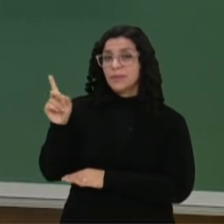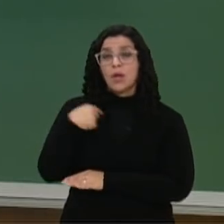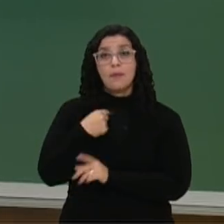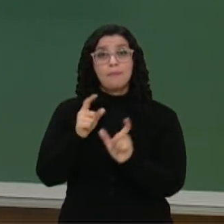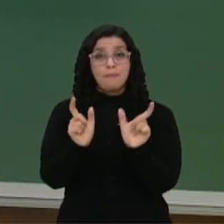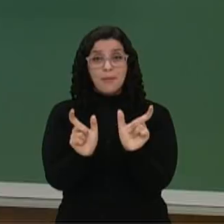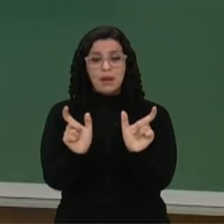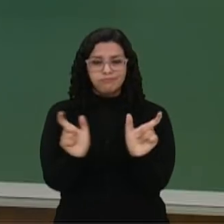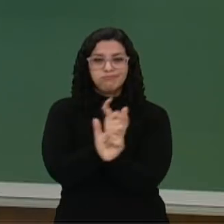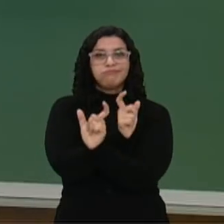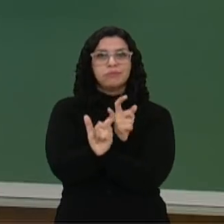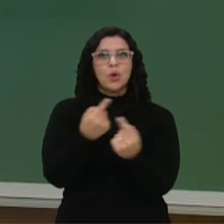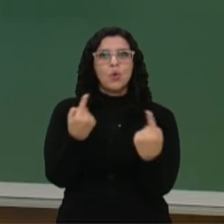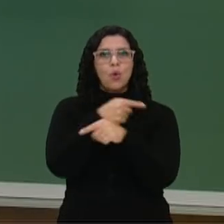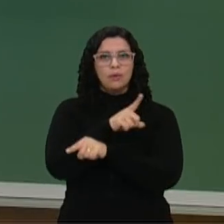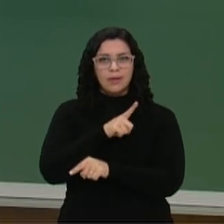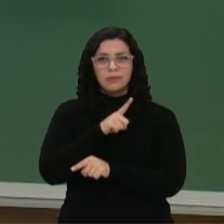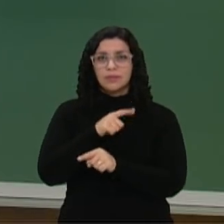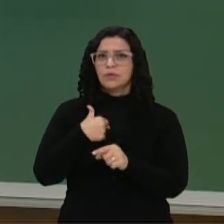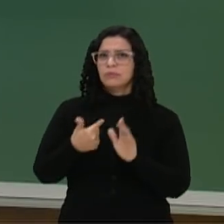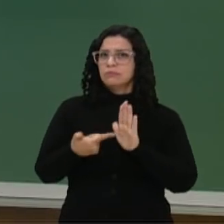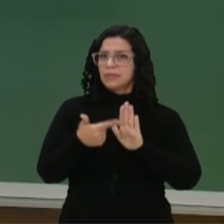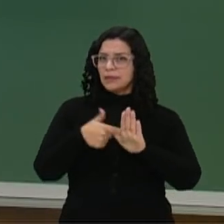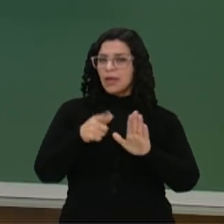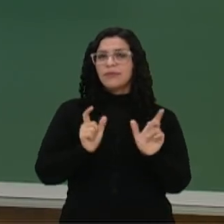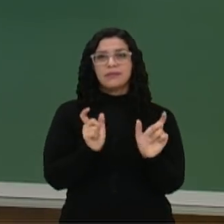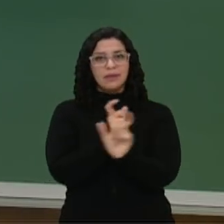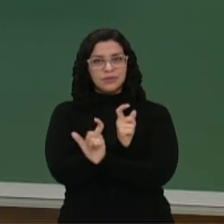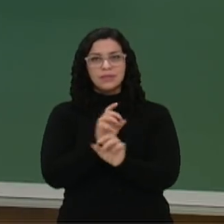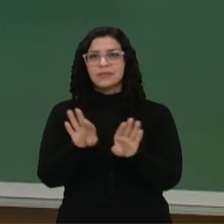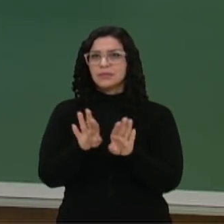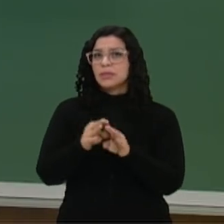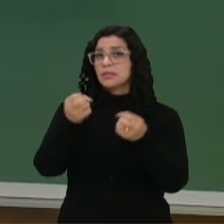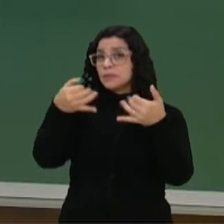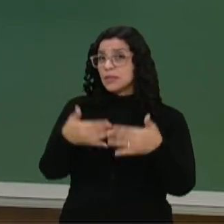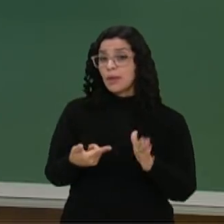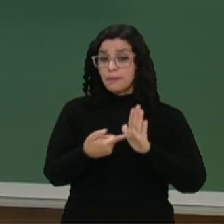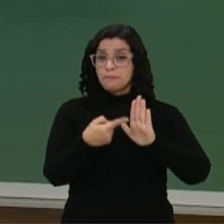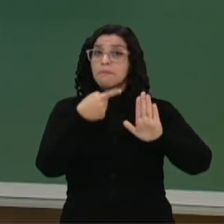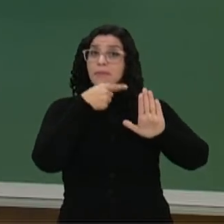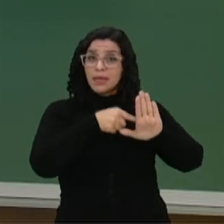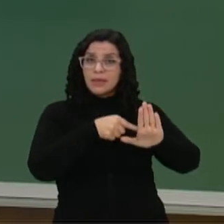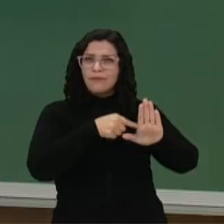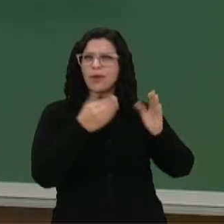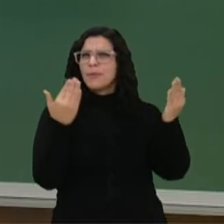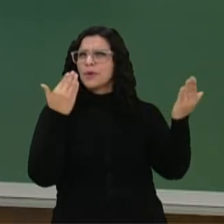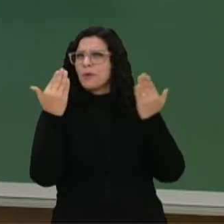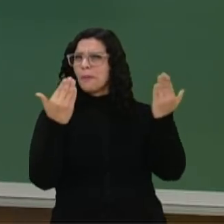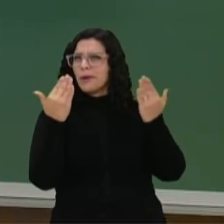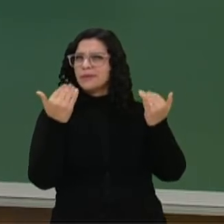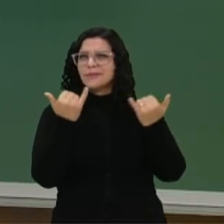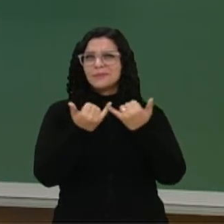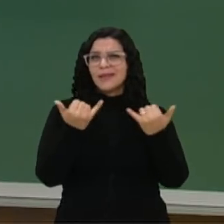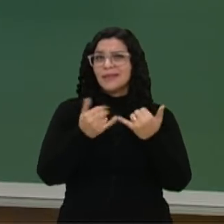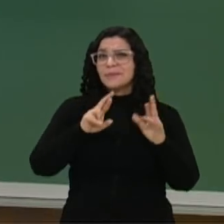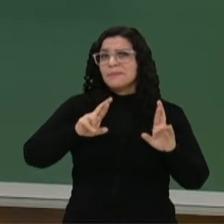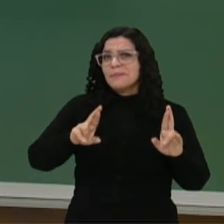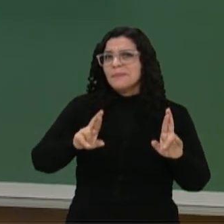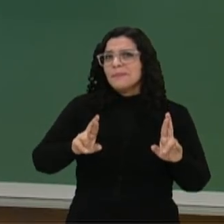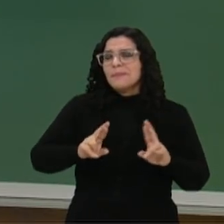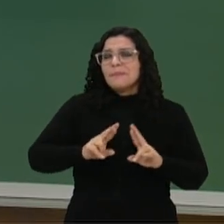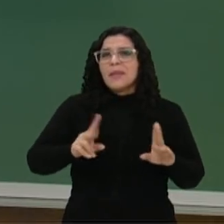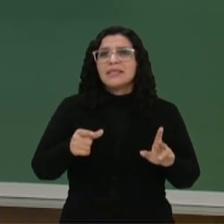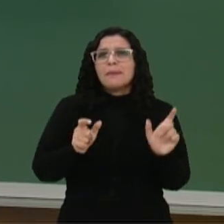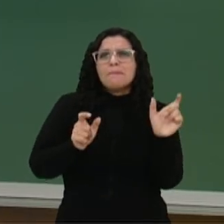mesmo, revimos o significado aí de metáfora e antítese, lembrando que a metáfora é uma espécie de comparação, mas não tem